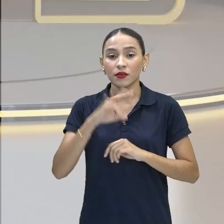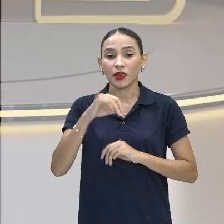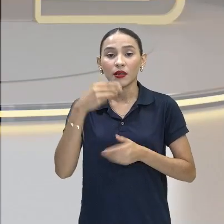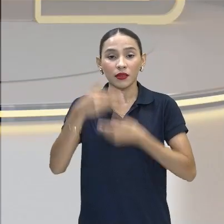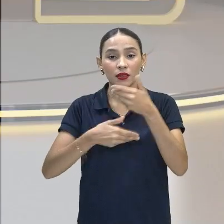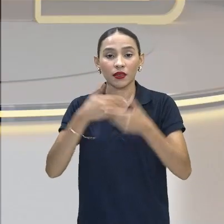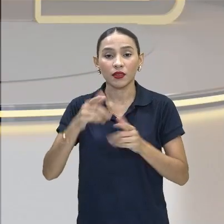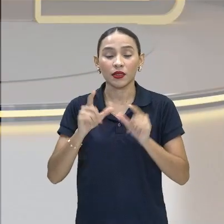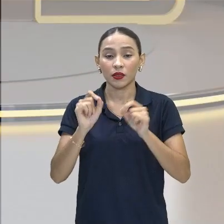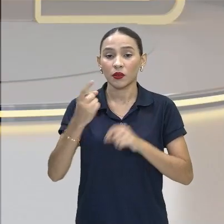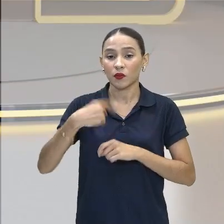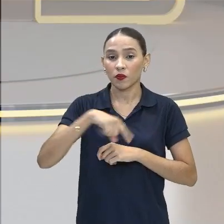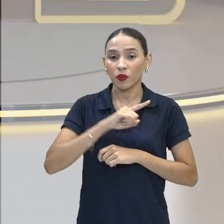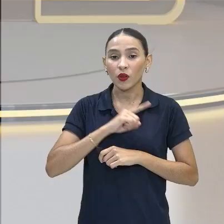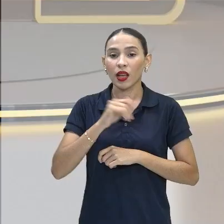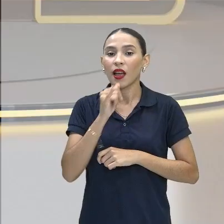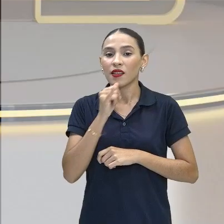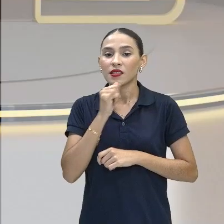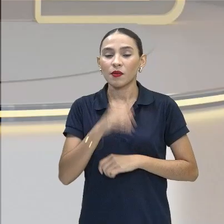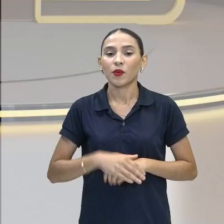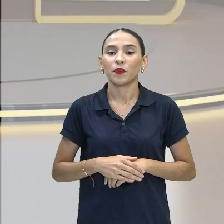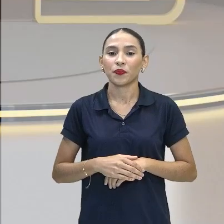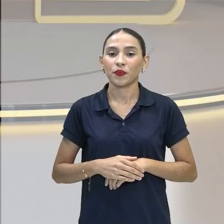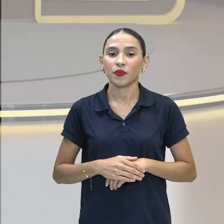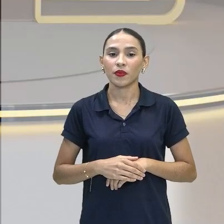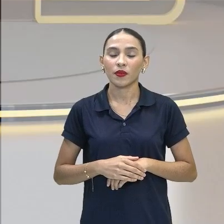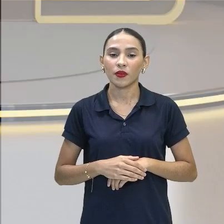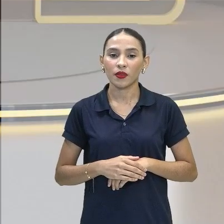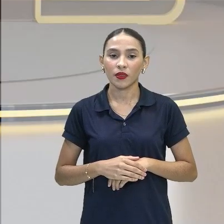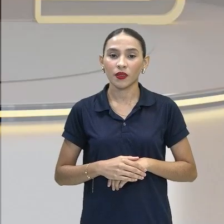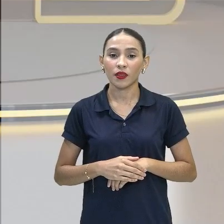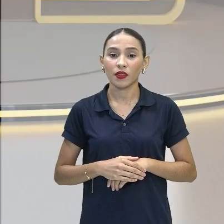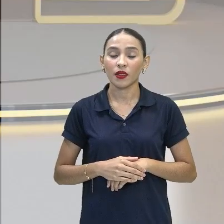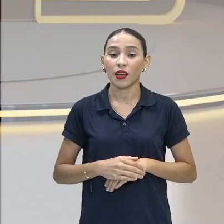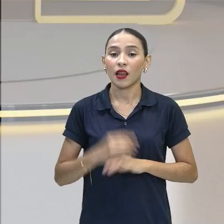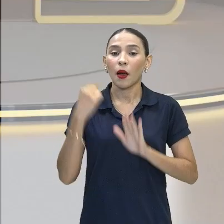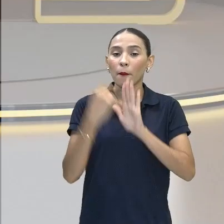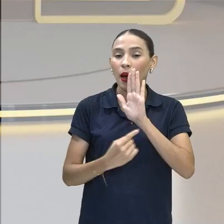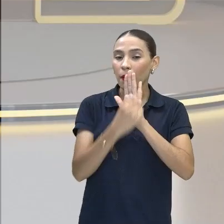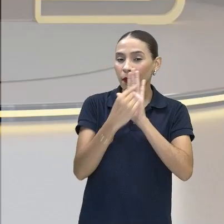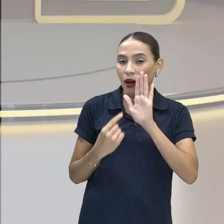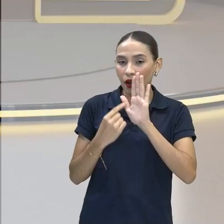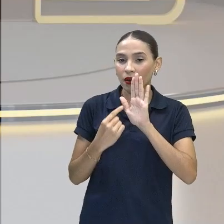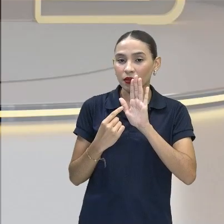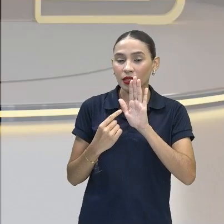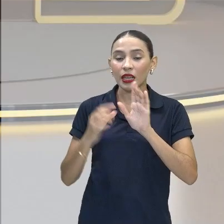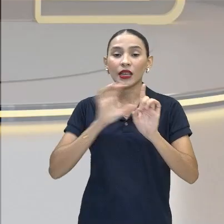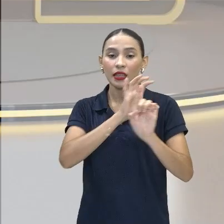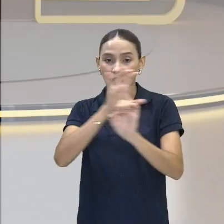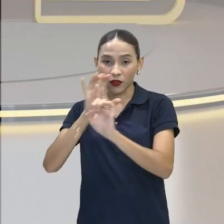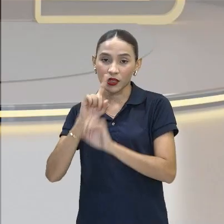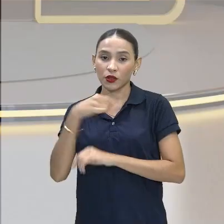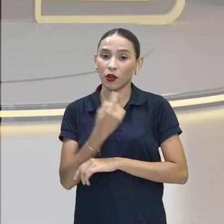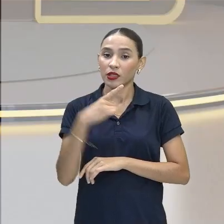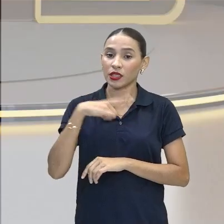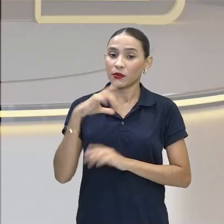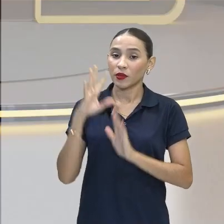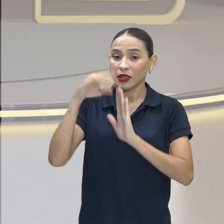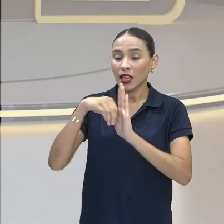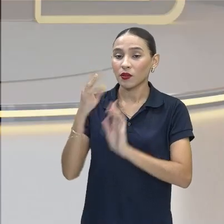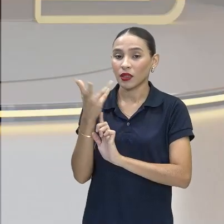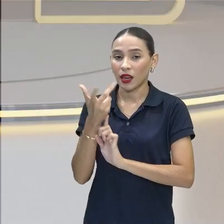olha, nós vamos engolir, nós vamos eliminar a nossa influência que nós temos dentro da